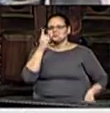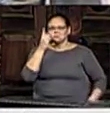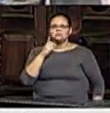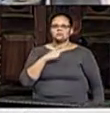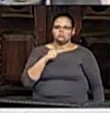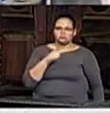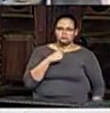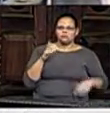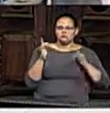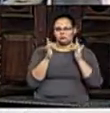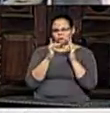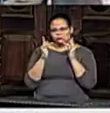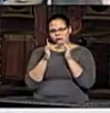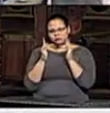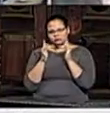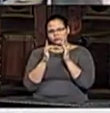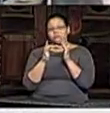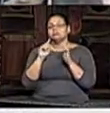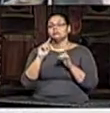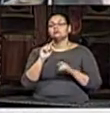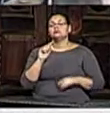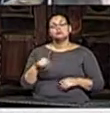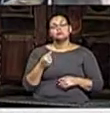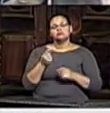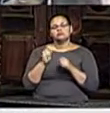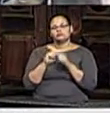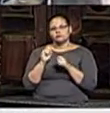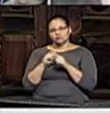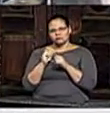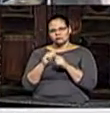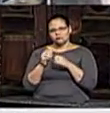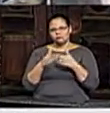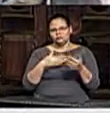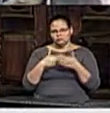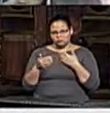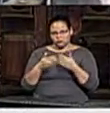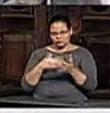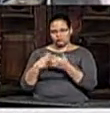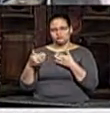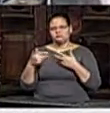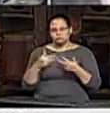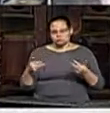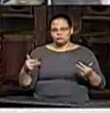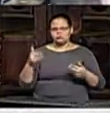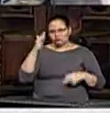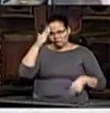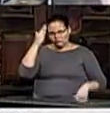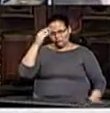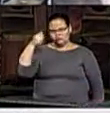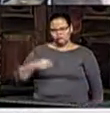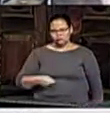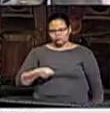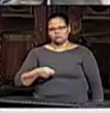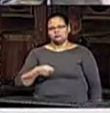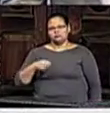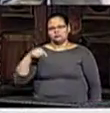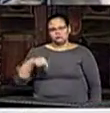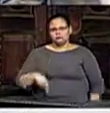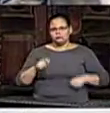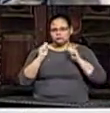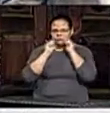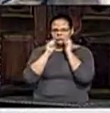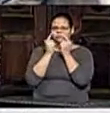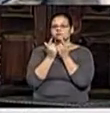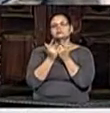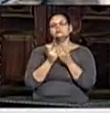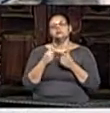tenha contato ou que tenha feito qualquer coisa que utilizou a estrutura da casa sabe do rigor que é exercido esta casa.